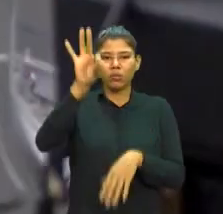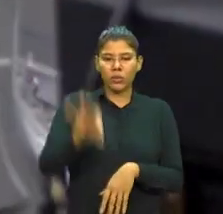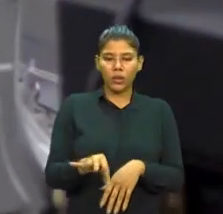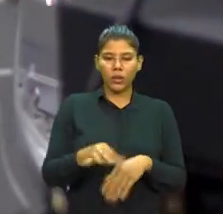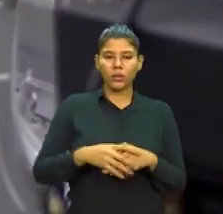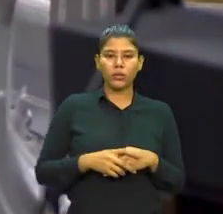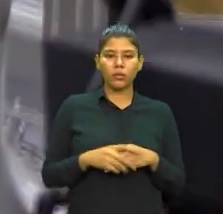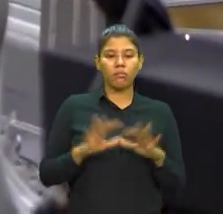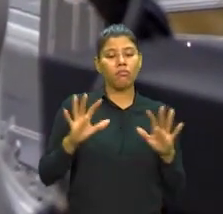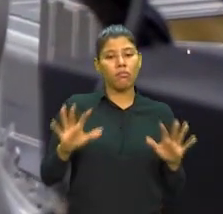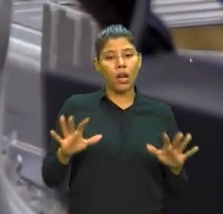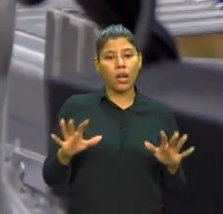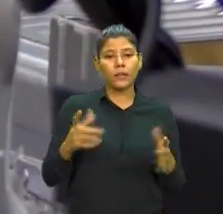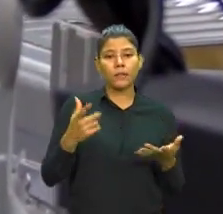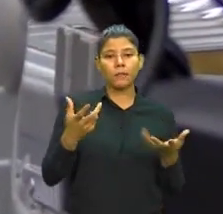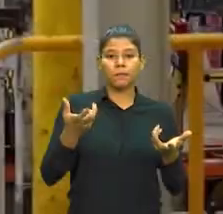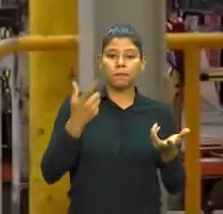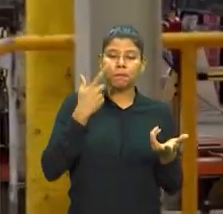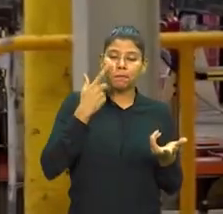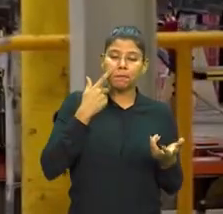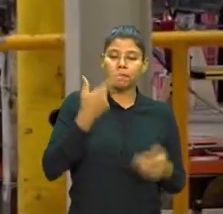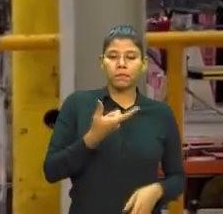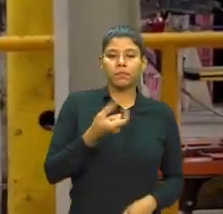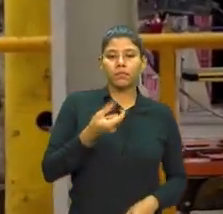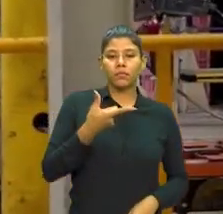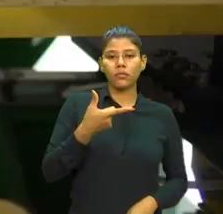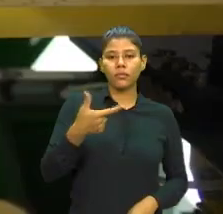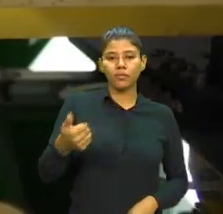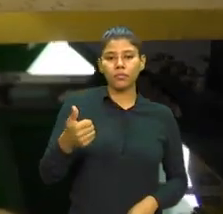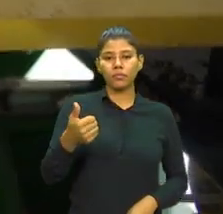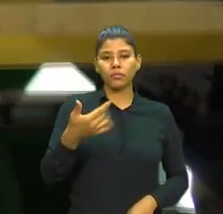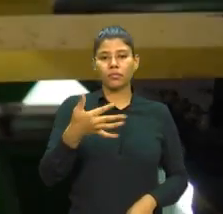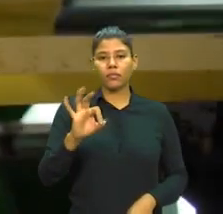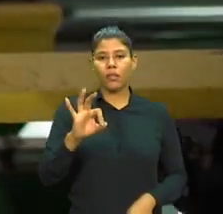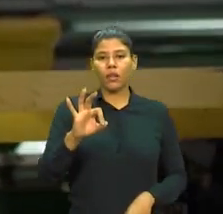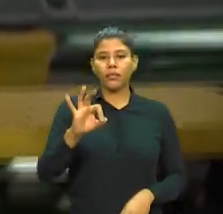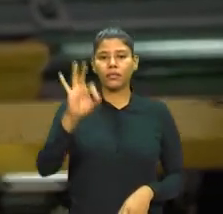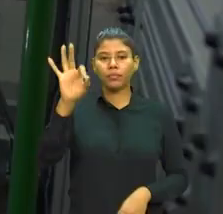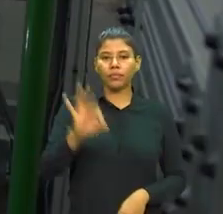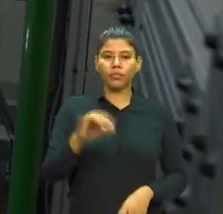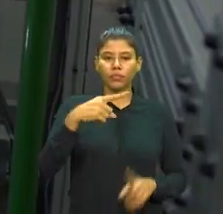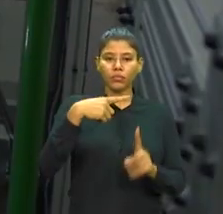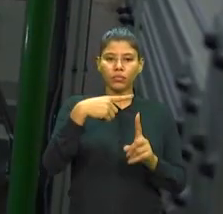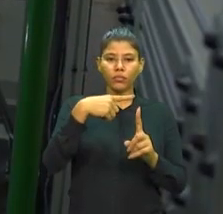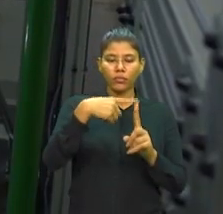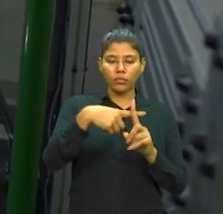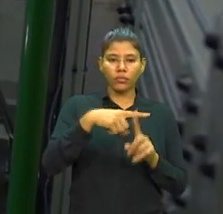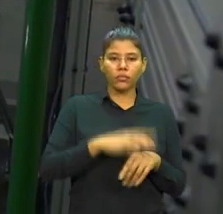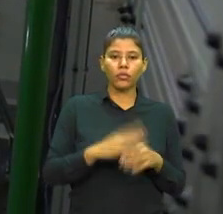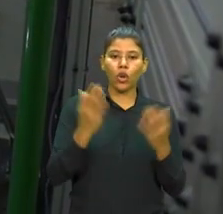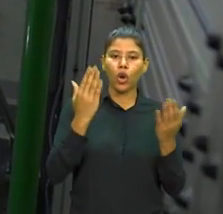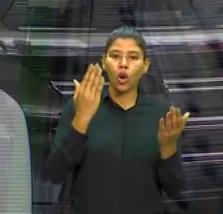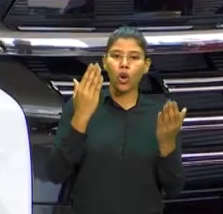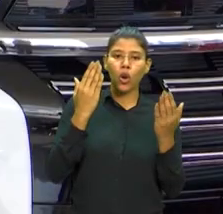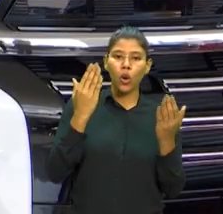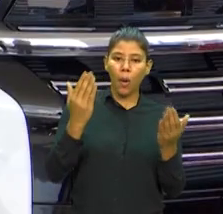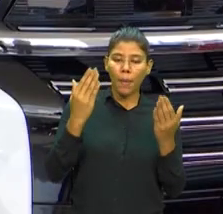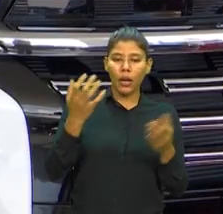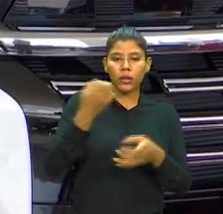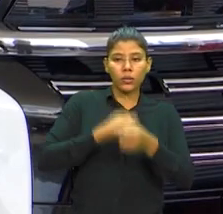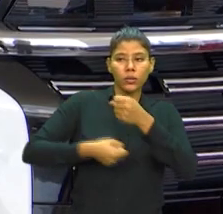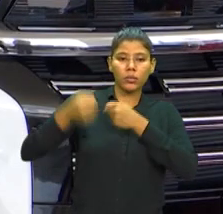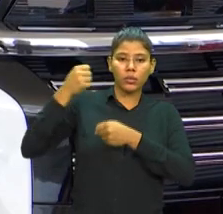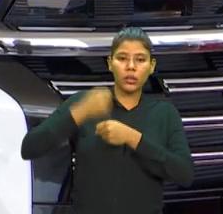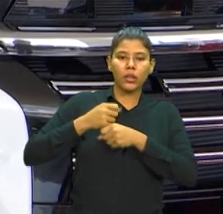perspectiva de fechar o ano com saldo positivo de 10% na comparação com o primeiro semestre do ano passado 2021 teve um